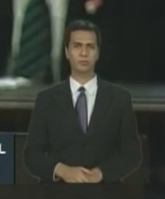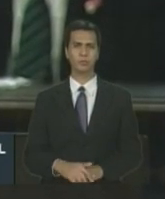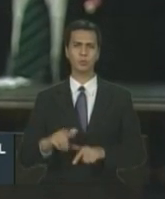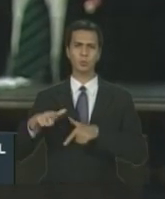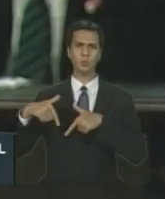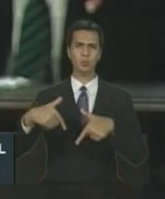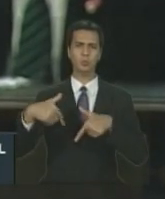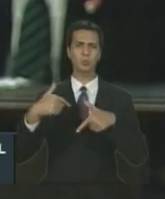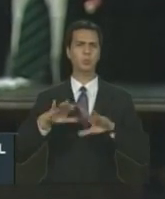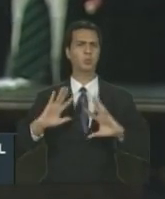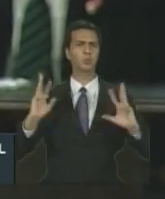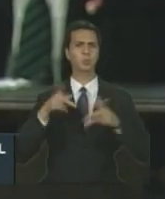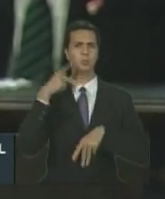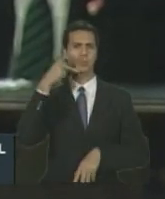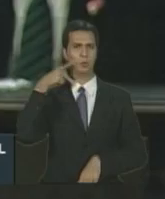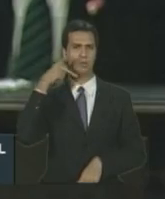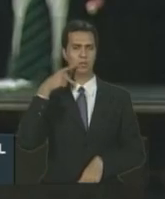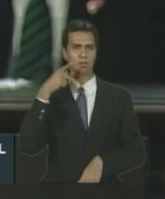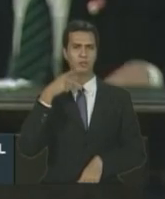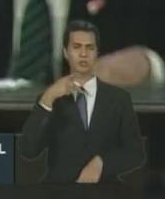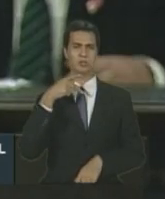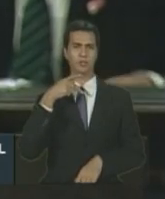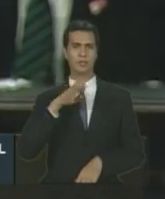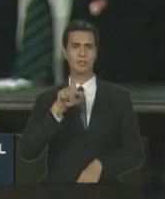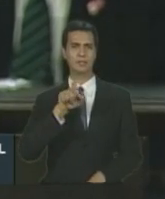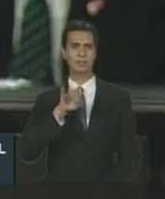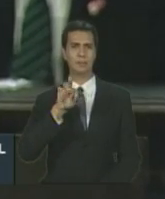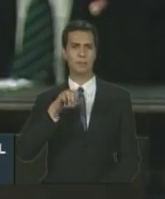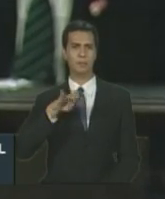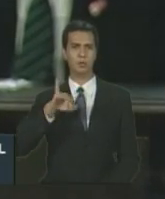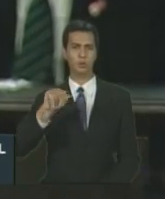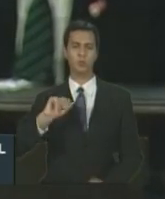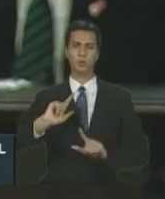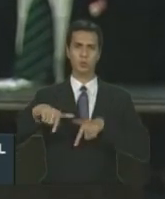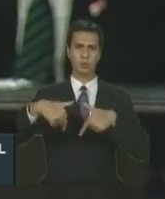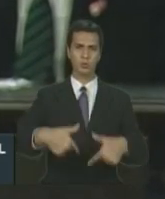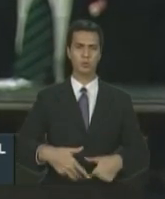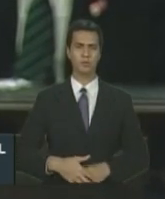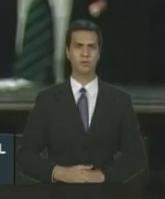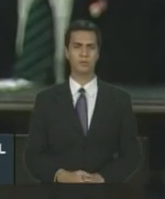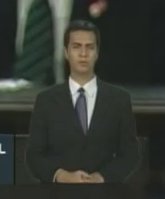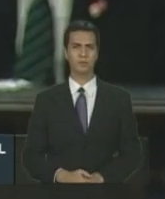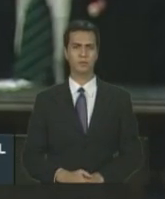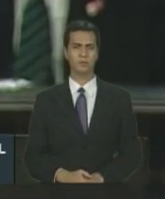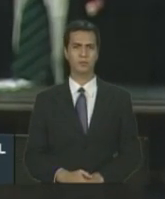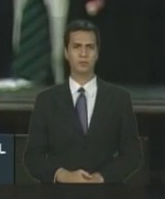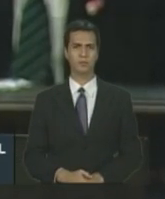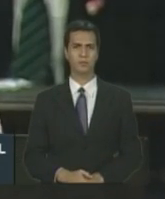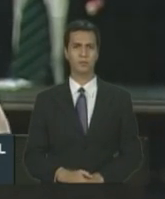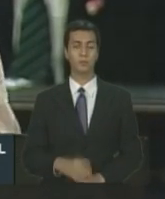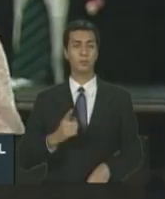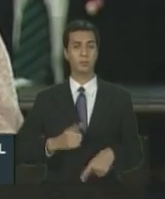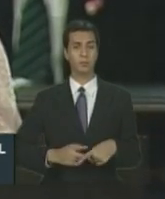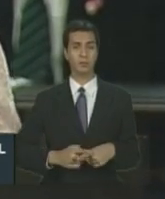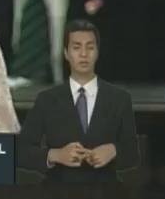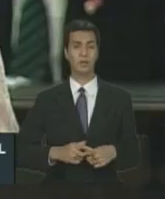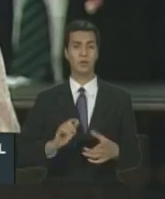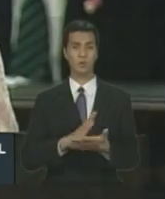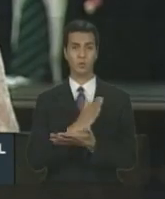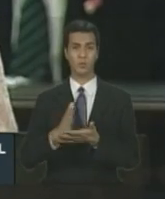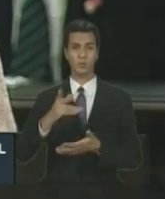toda a política de extermínio, da forma que seja, mas lutaram. Porque neles nós